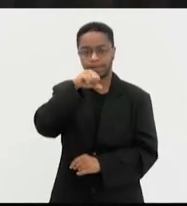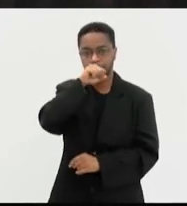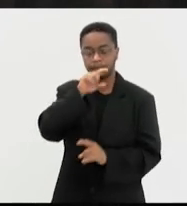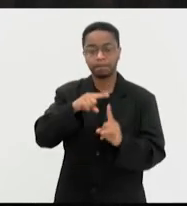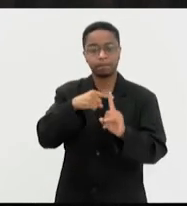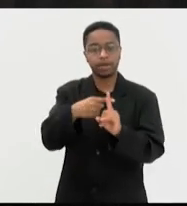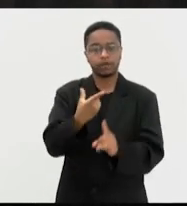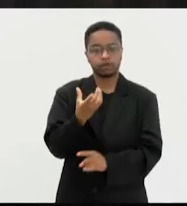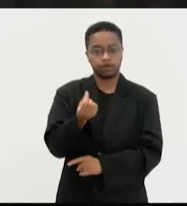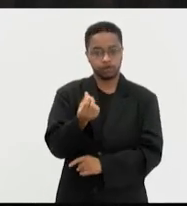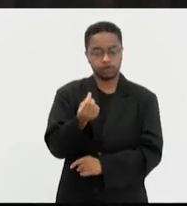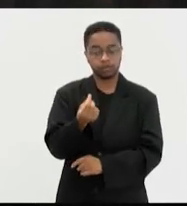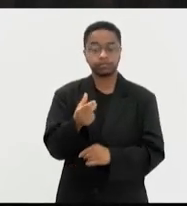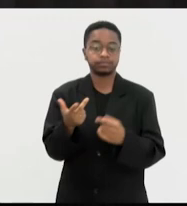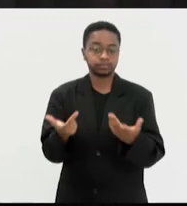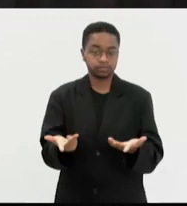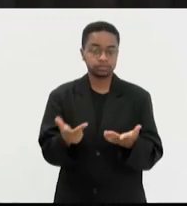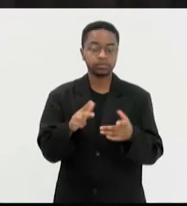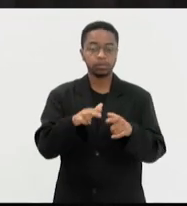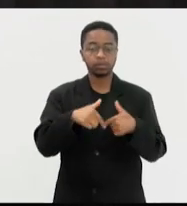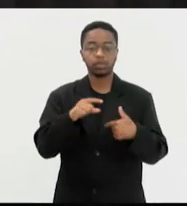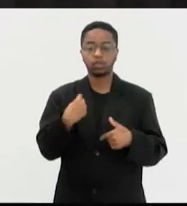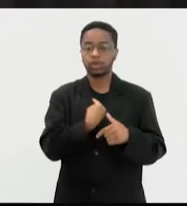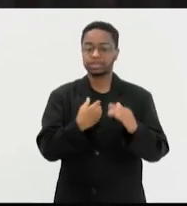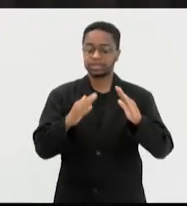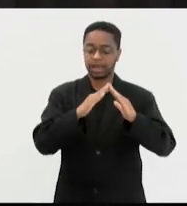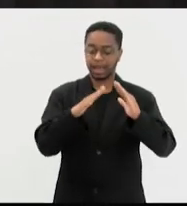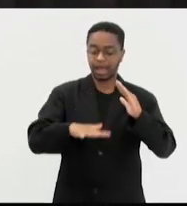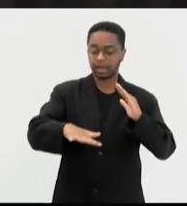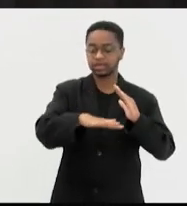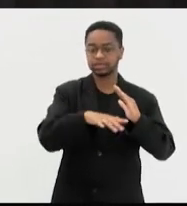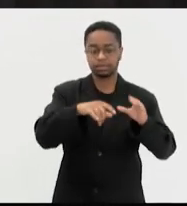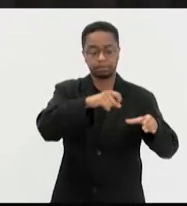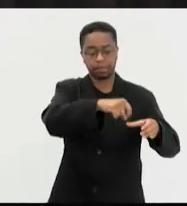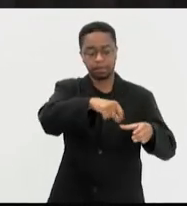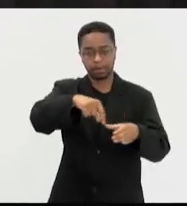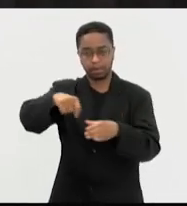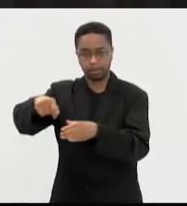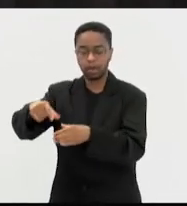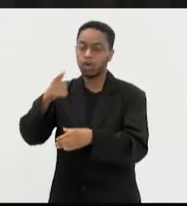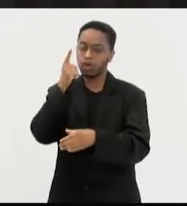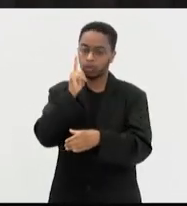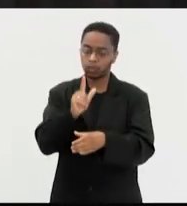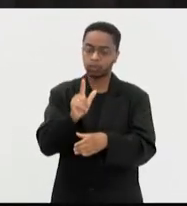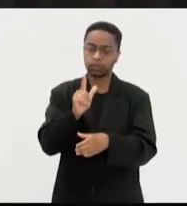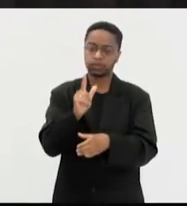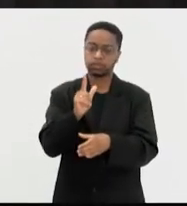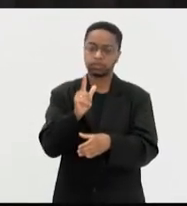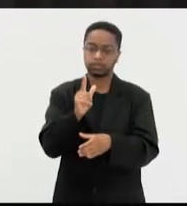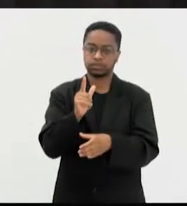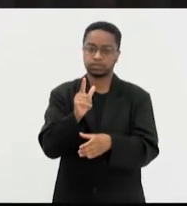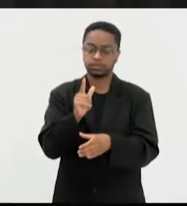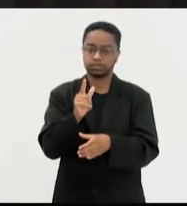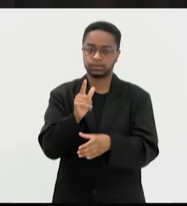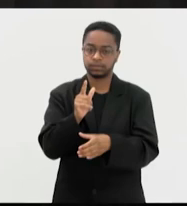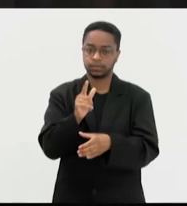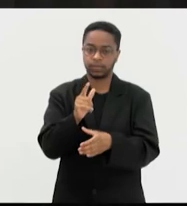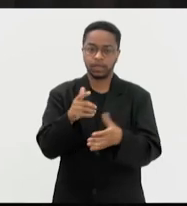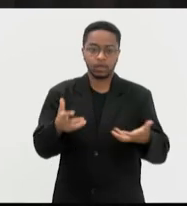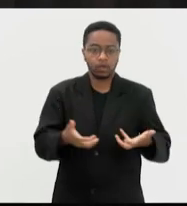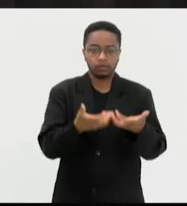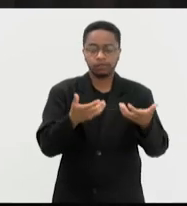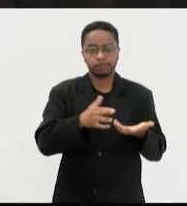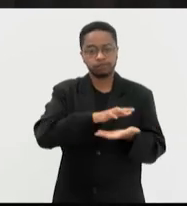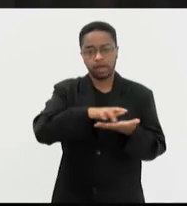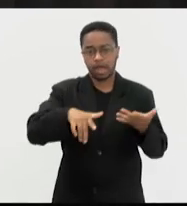minha avó então através dos nossos Quintais lá da nossa cas meu pai produziu uma série de de de de hortaliças